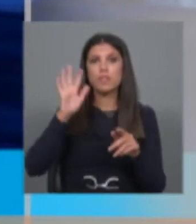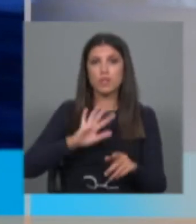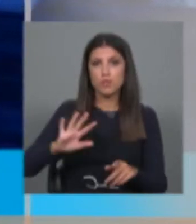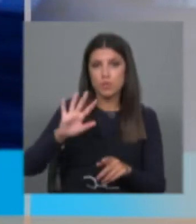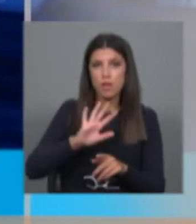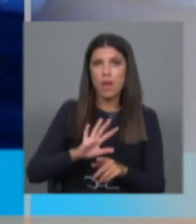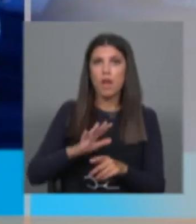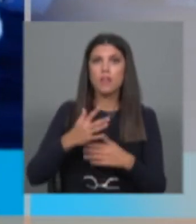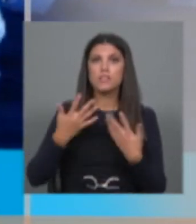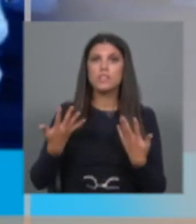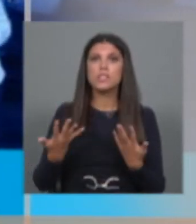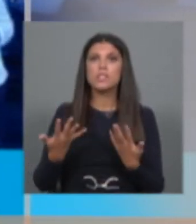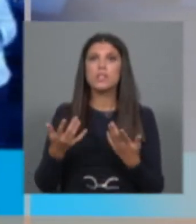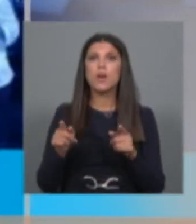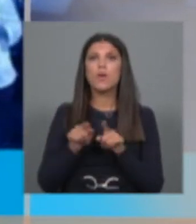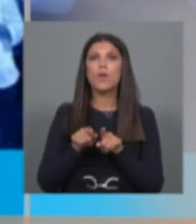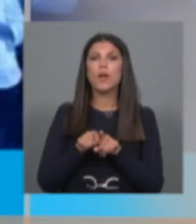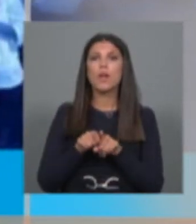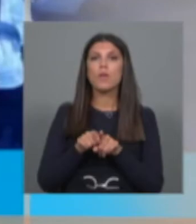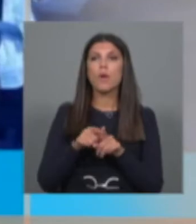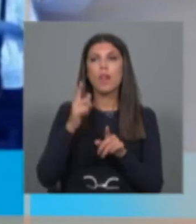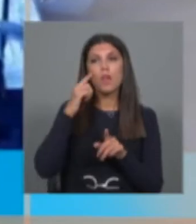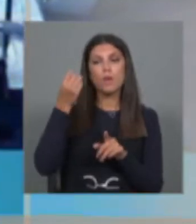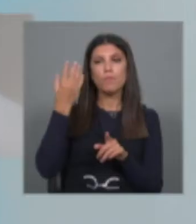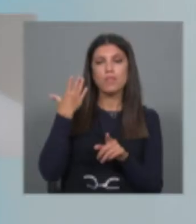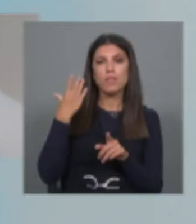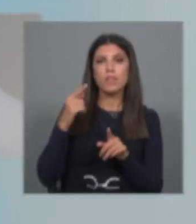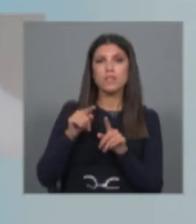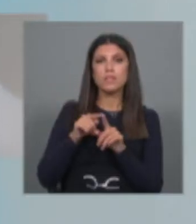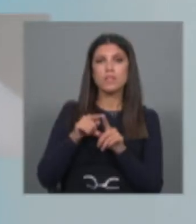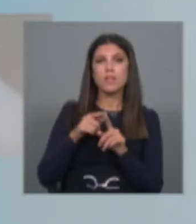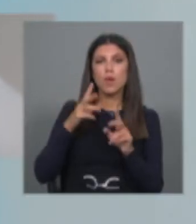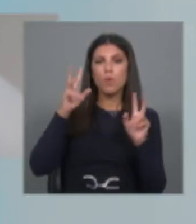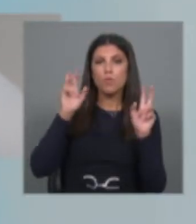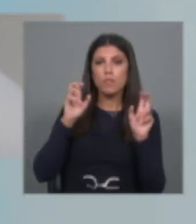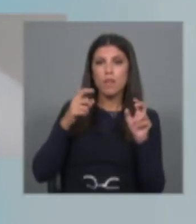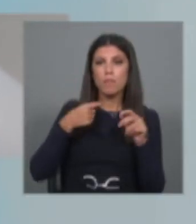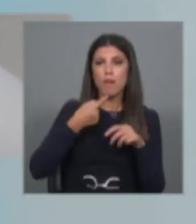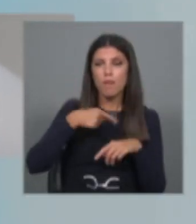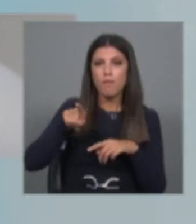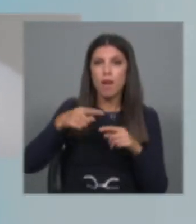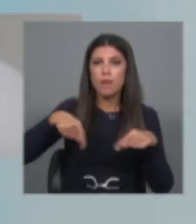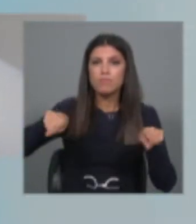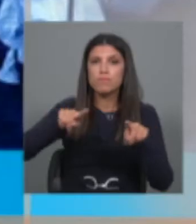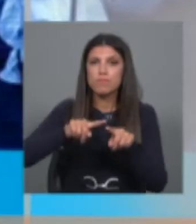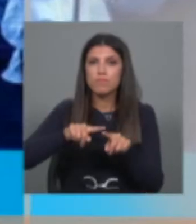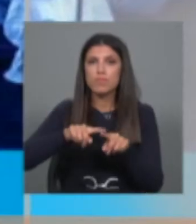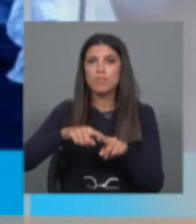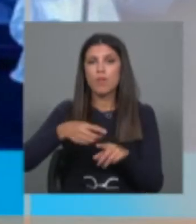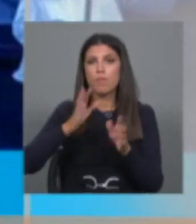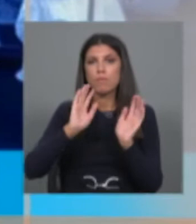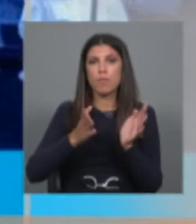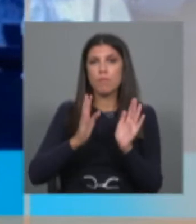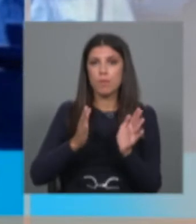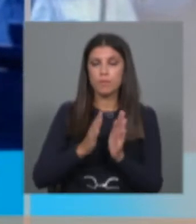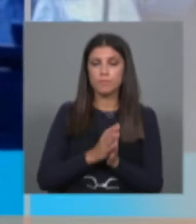além disso, entende que esta não deve ser uma questão referendável, é uma questão de princípio para o PCP. No caso